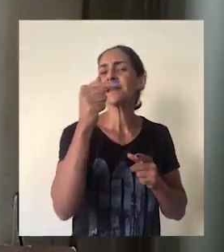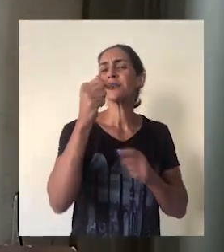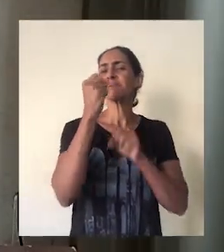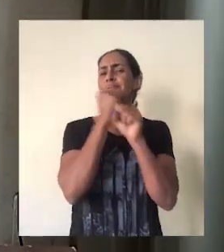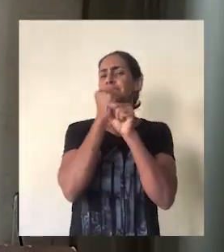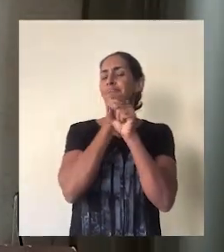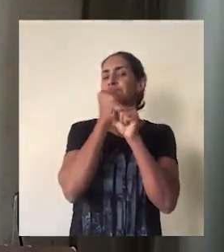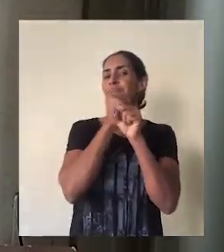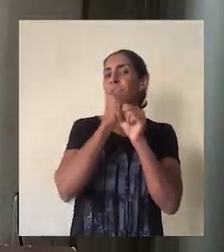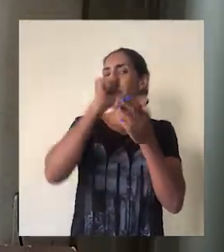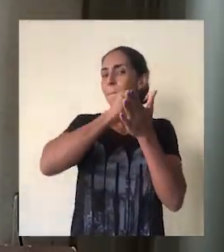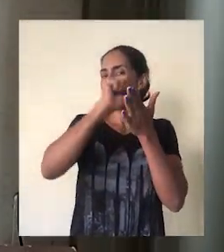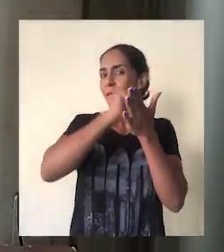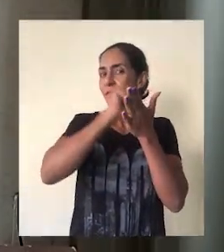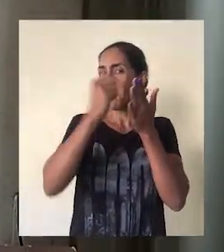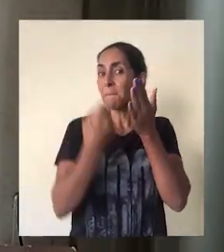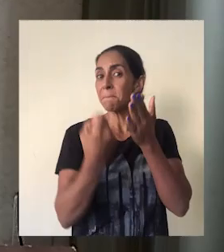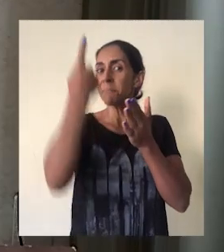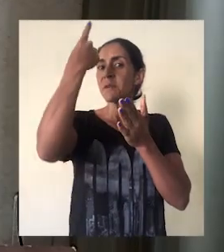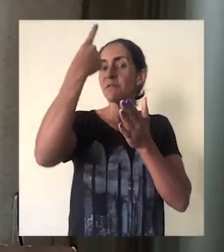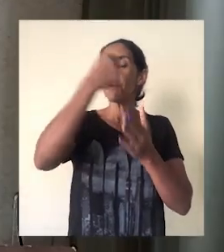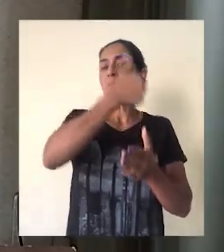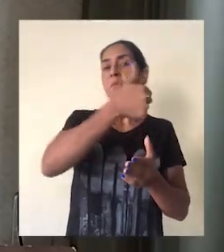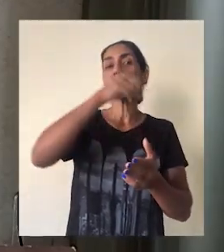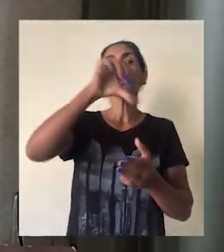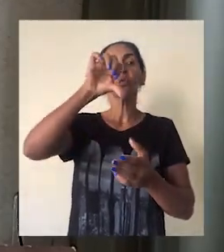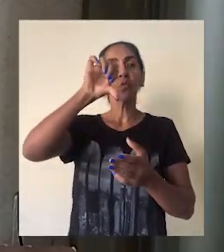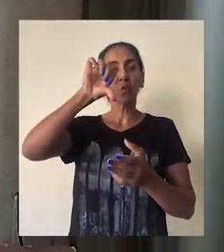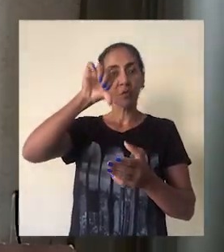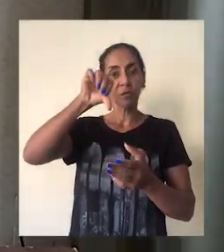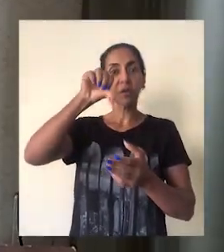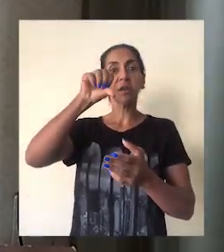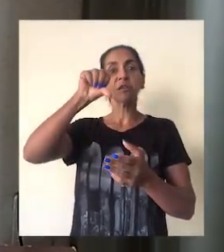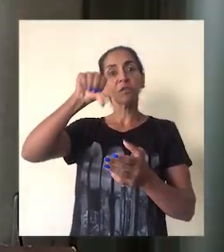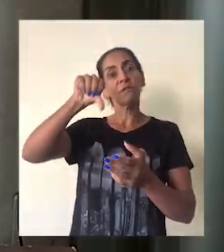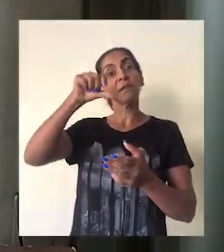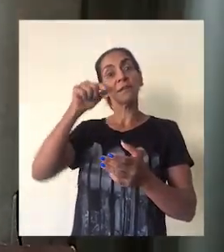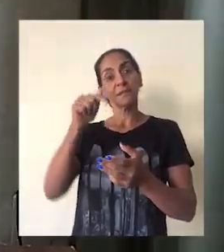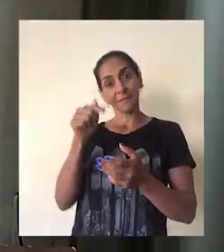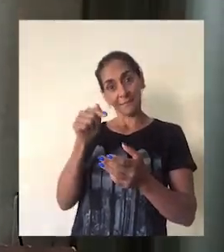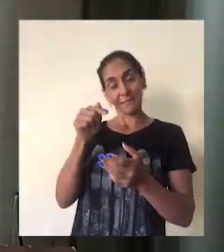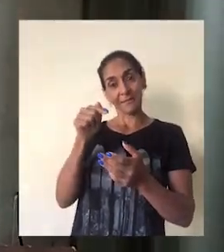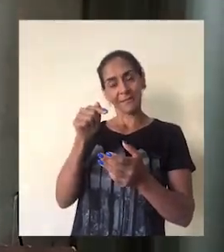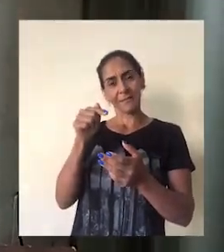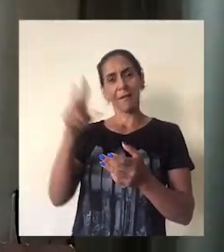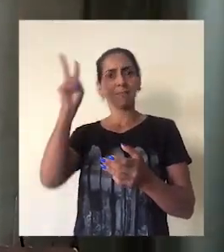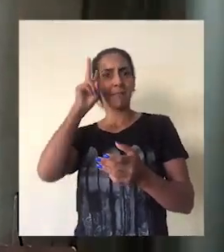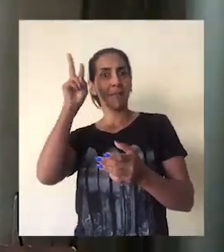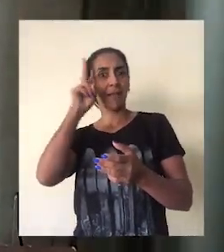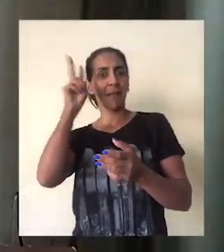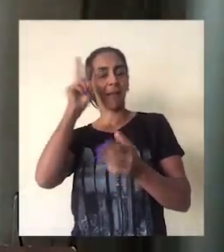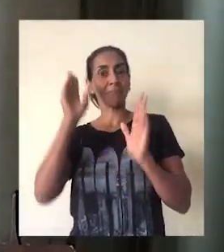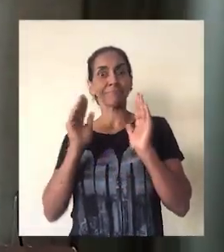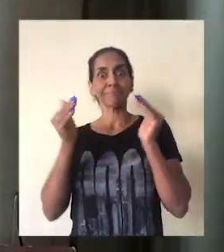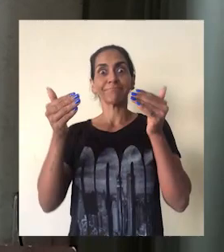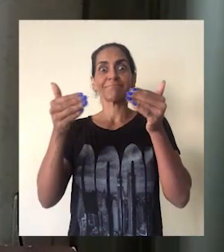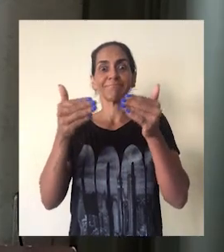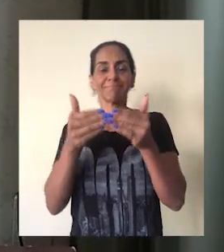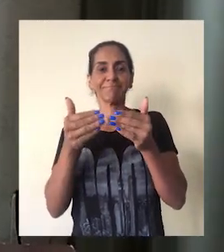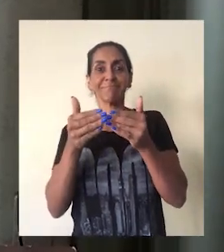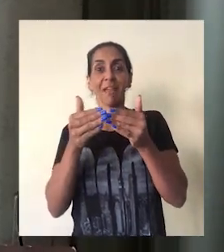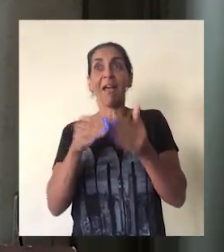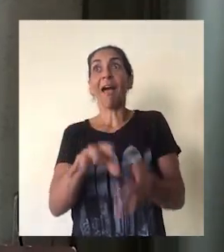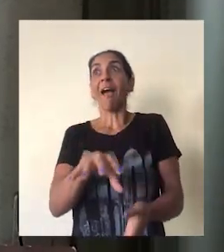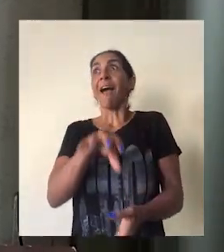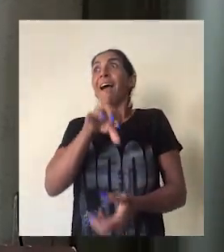para escrever Drácula e teve a sua primeira publicação em 1897. Baseado em antigas lendas e superstições, Bram